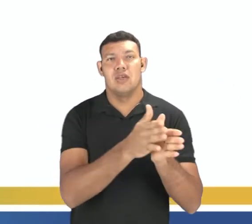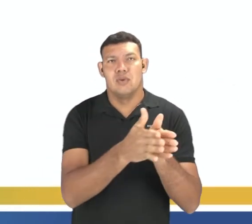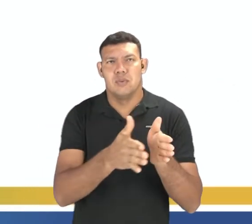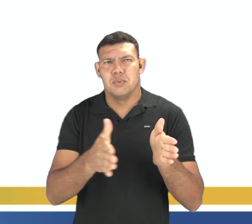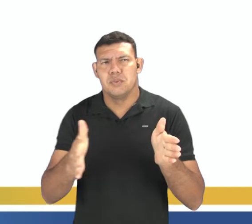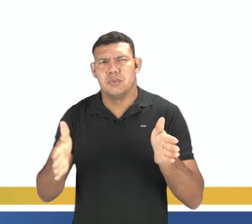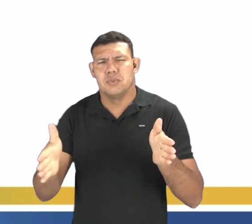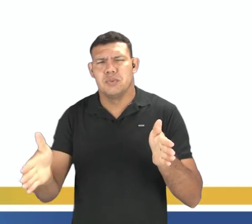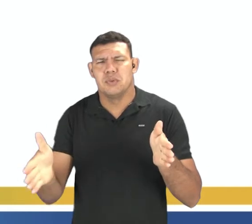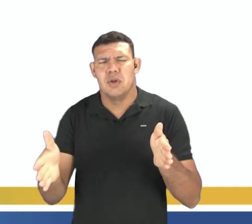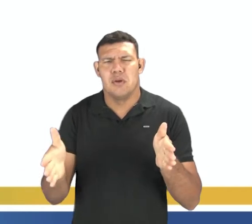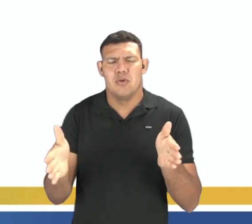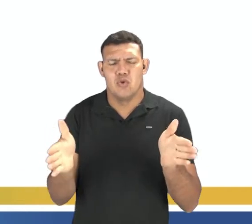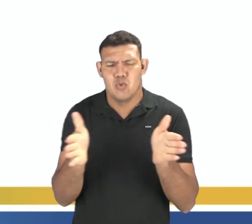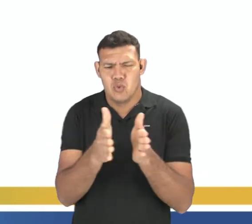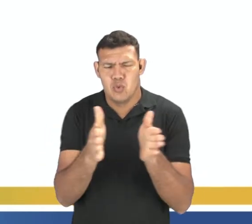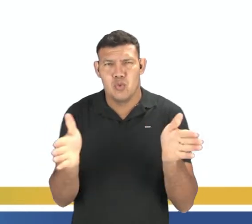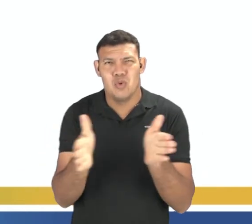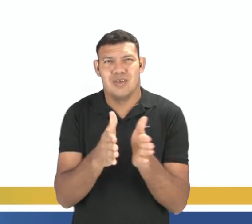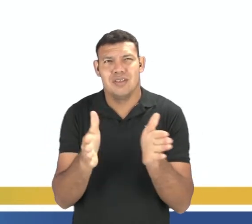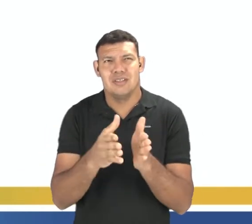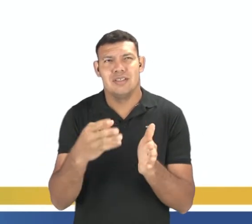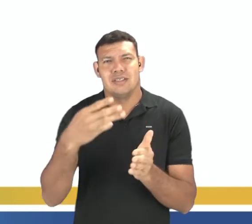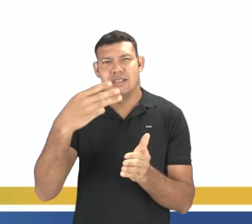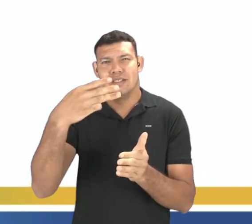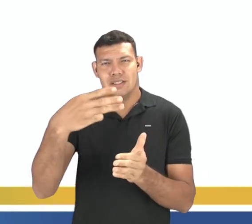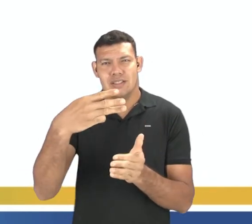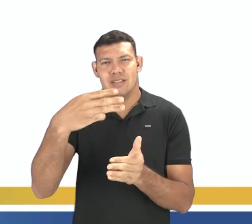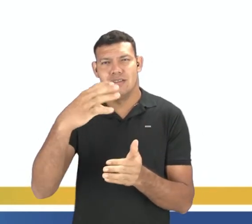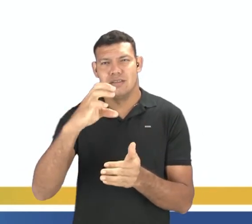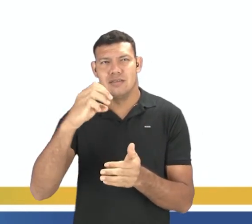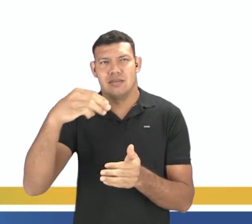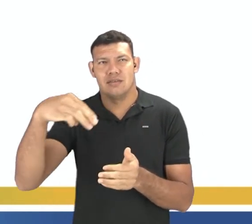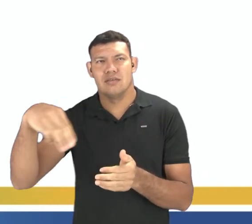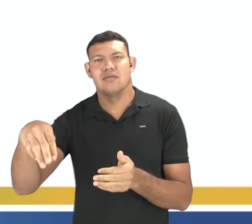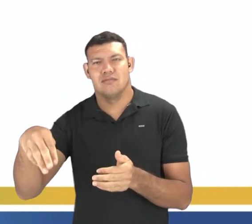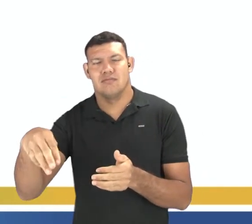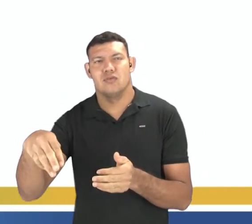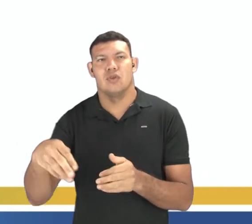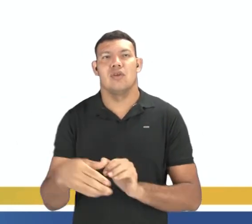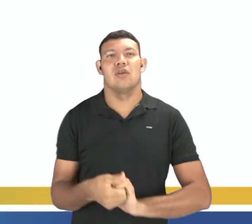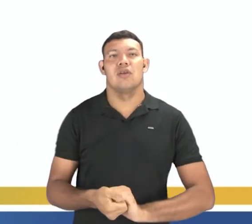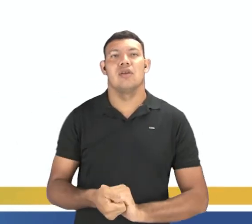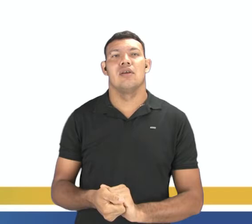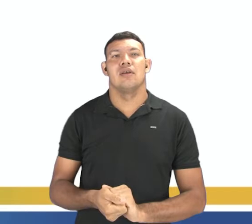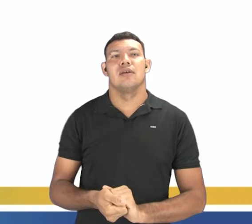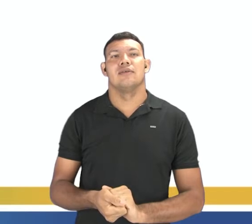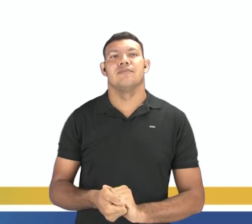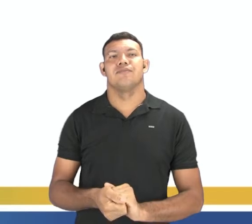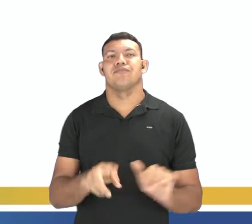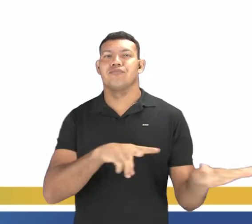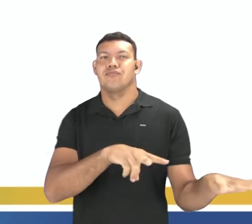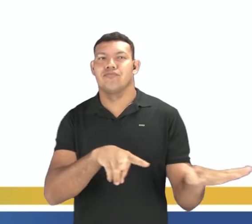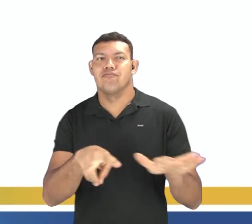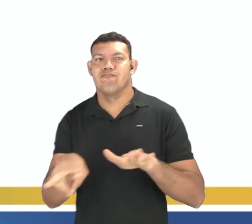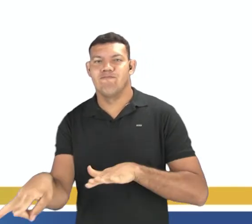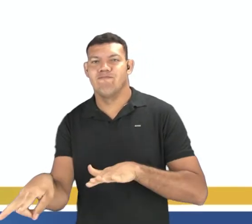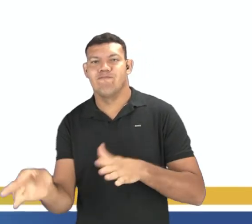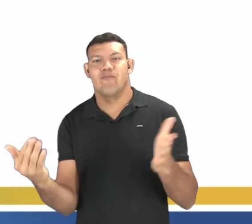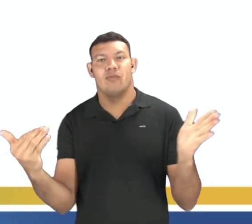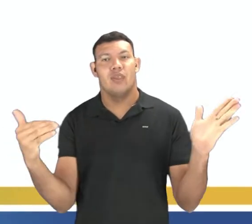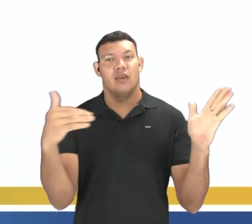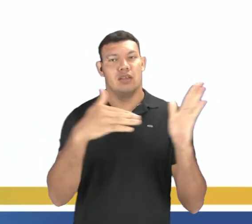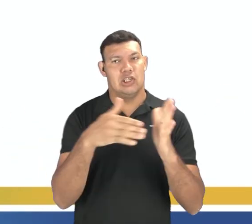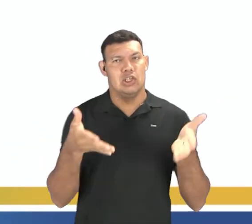até o nascimento, o indivíduo em formação passa a ser chamado de feto. O nascimento ele ocorre em média